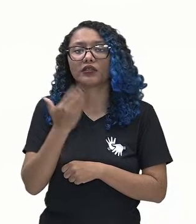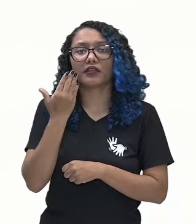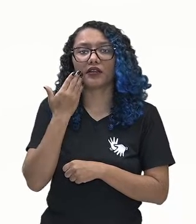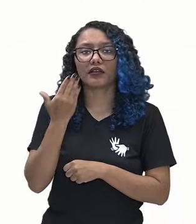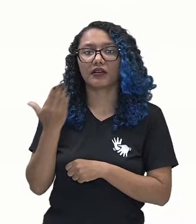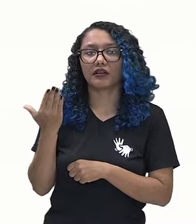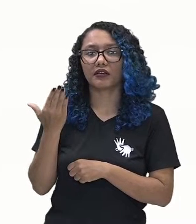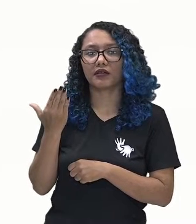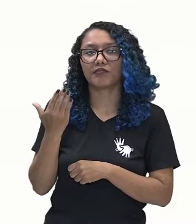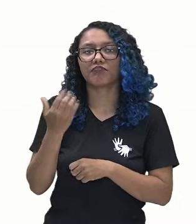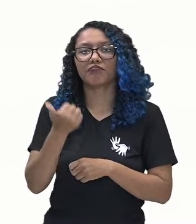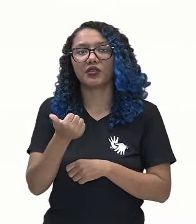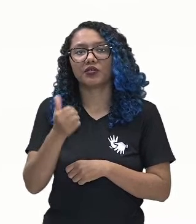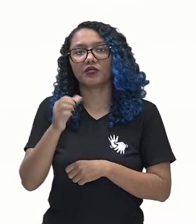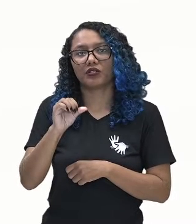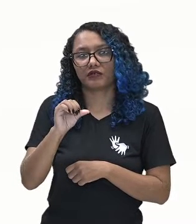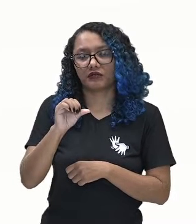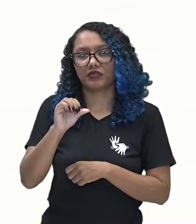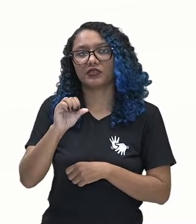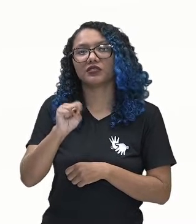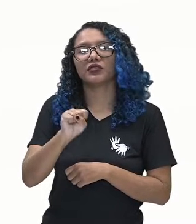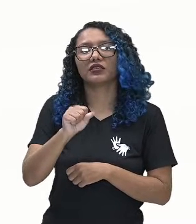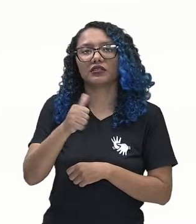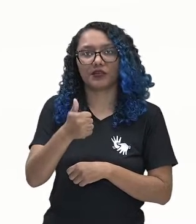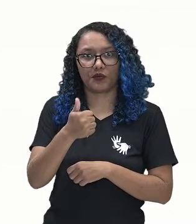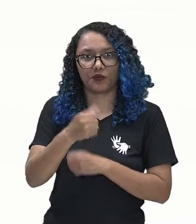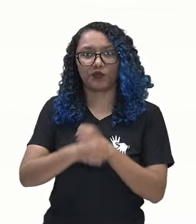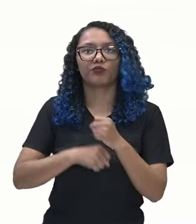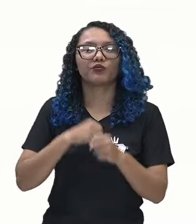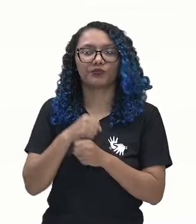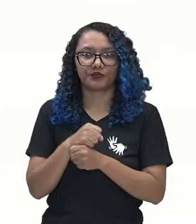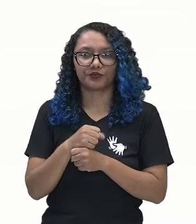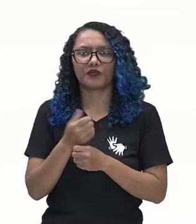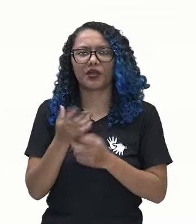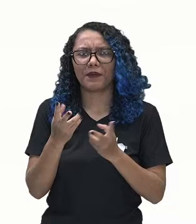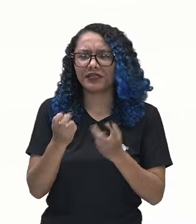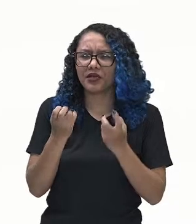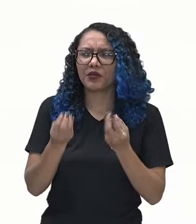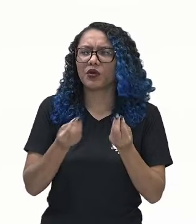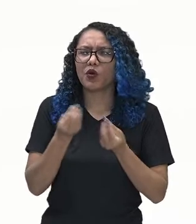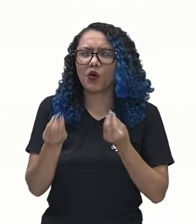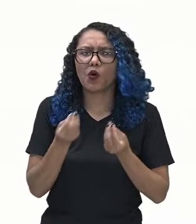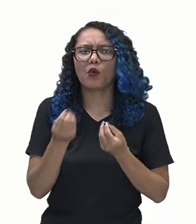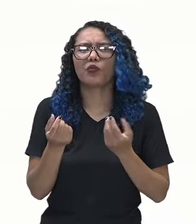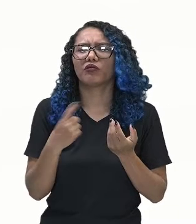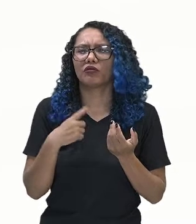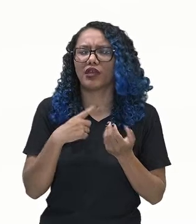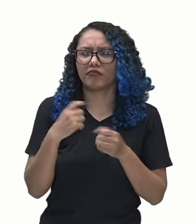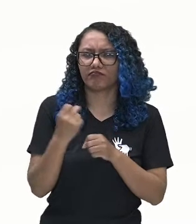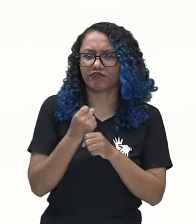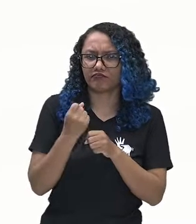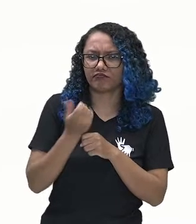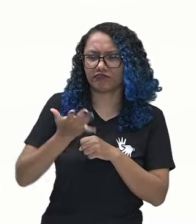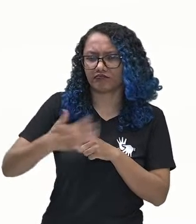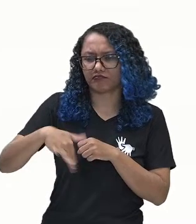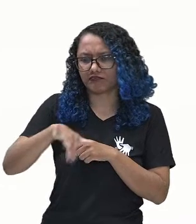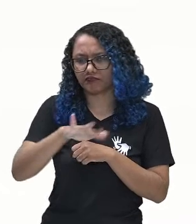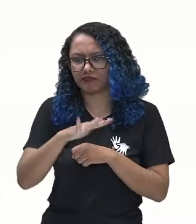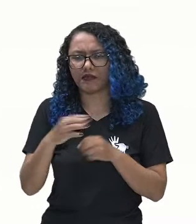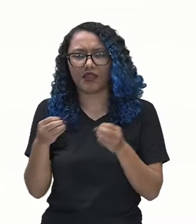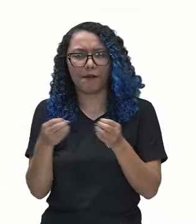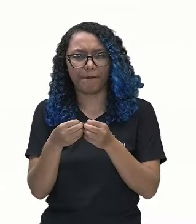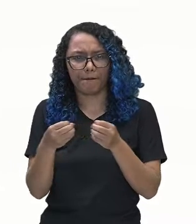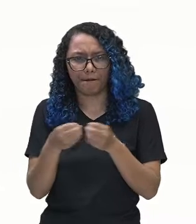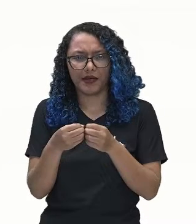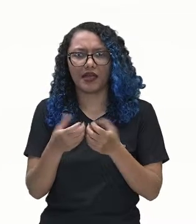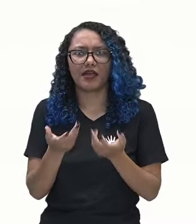observar algumas construções ao redor da igreja, a mudança ali ao redor nessa configuração